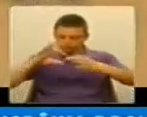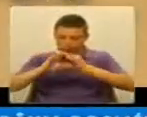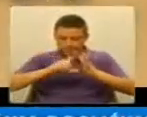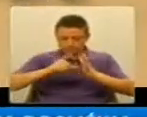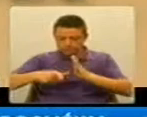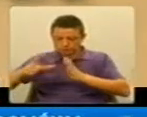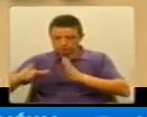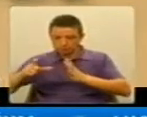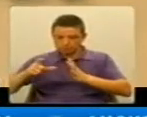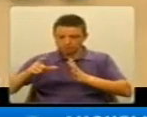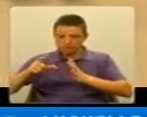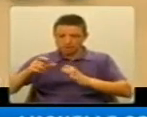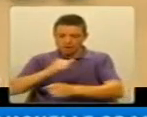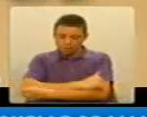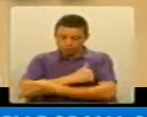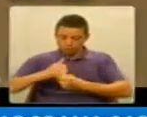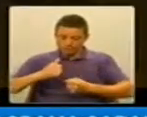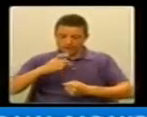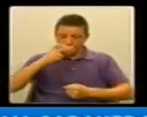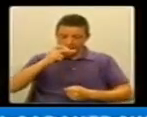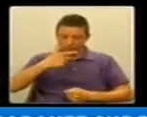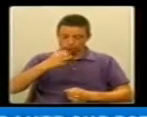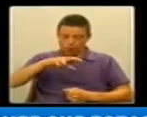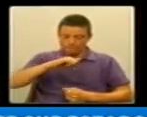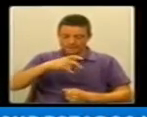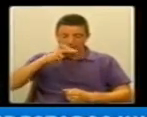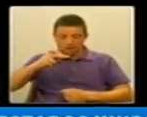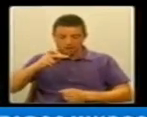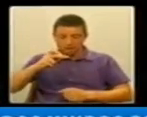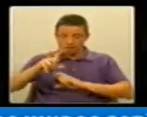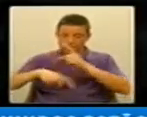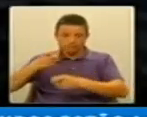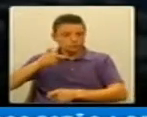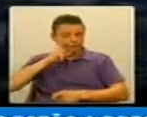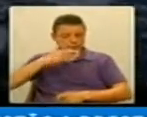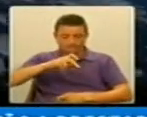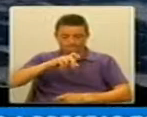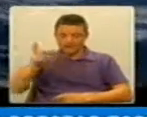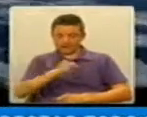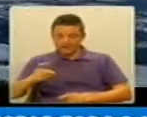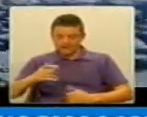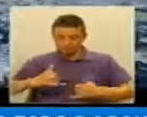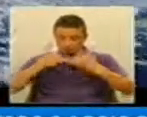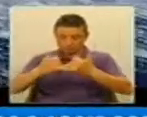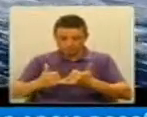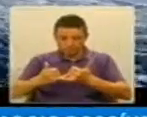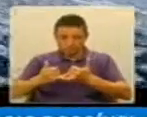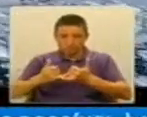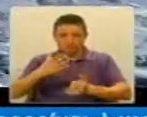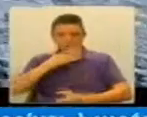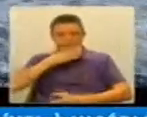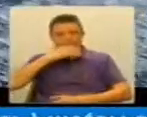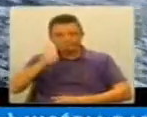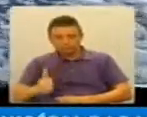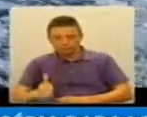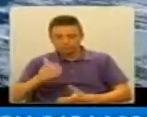Manhattan, da construção da bomba atómica, arrependeu-se disso, foi depois disso um dos grandes defensores da paz e sobretudo do apreciar a beleza que existe,